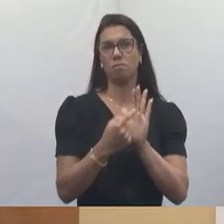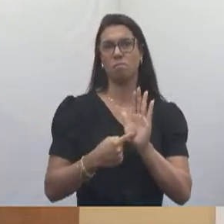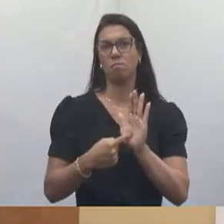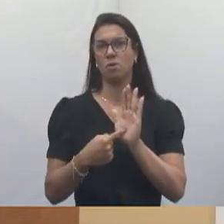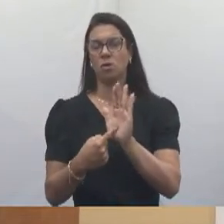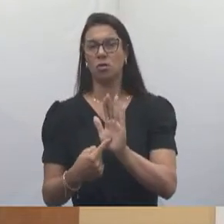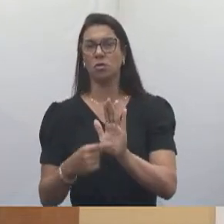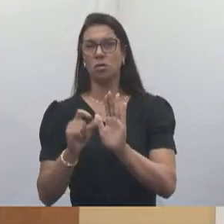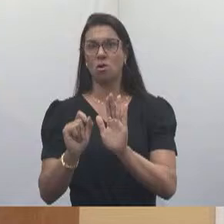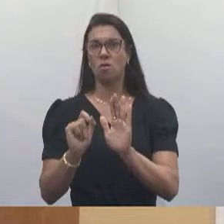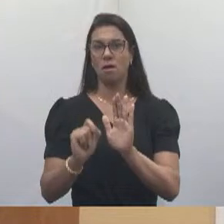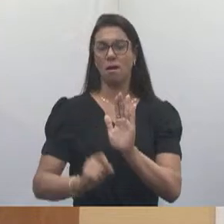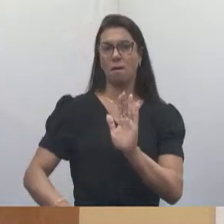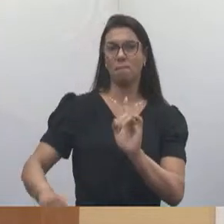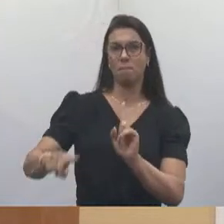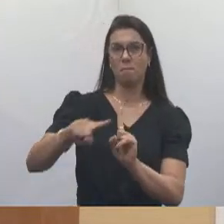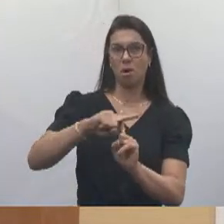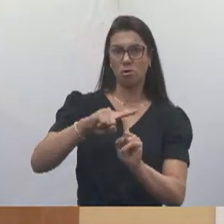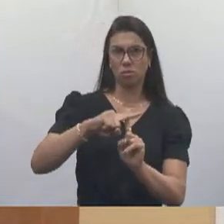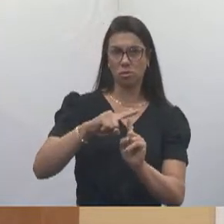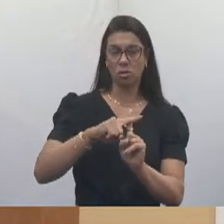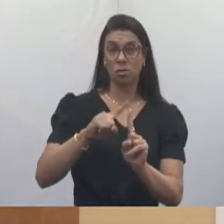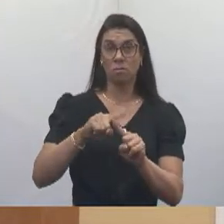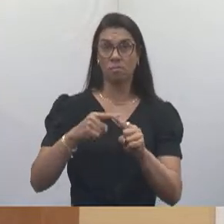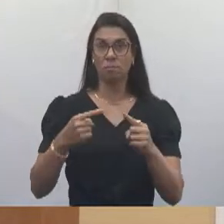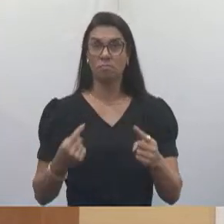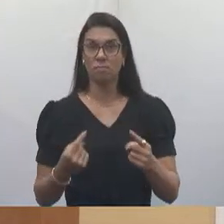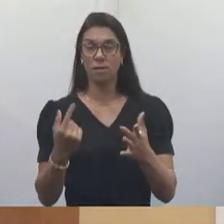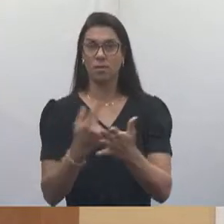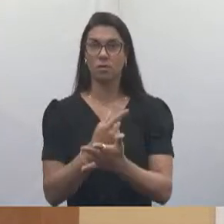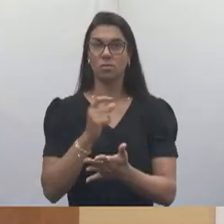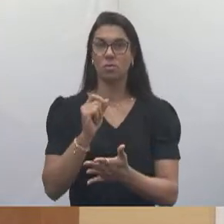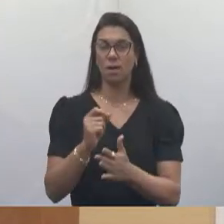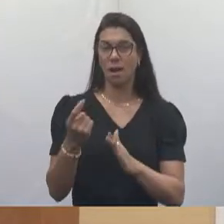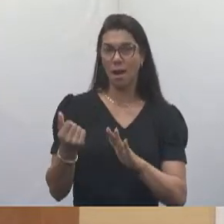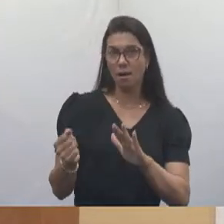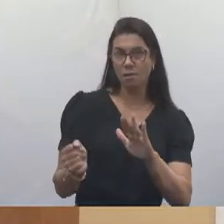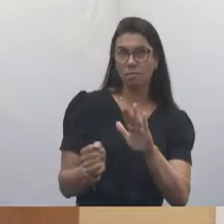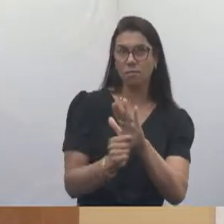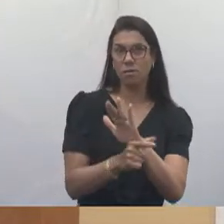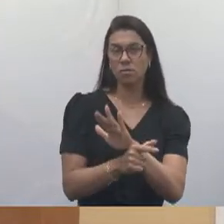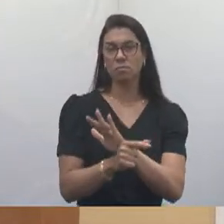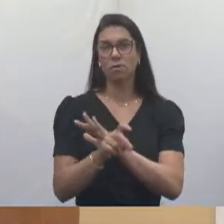mantiveram-se positivos e houve investimento da ordem de